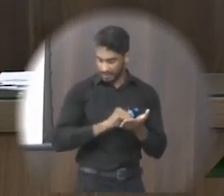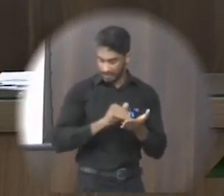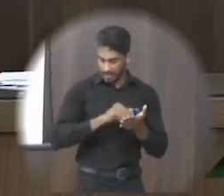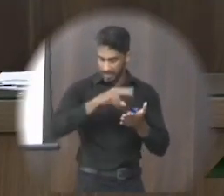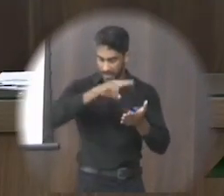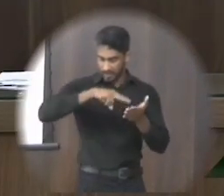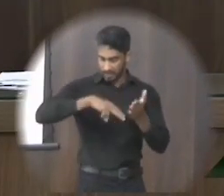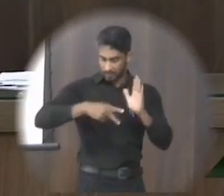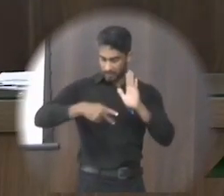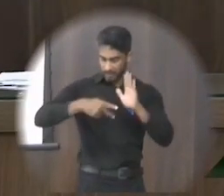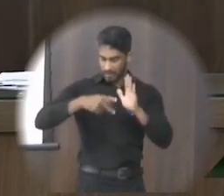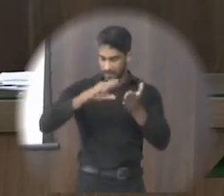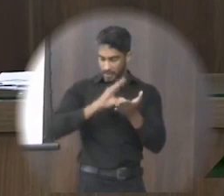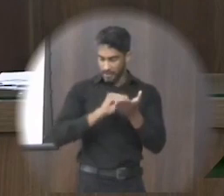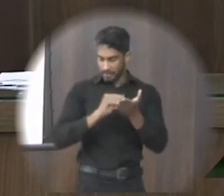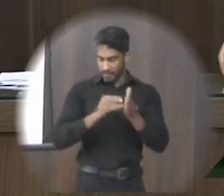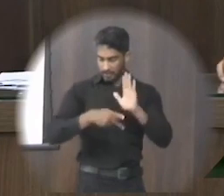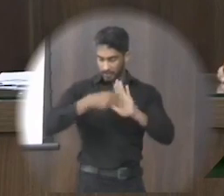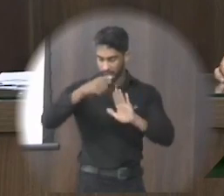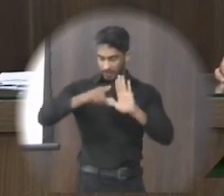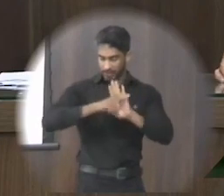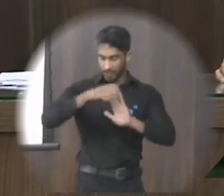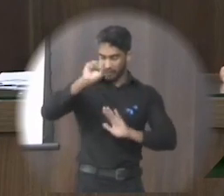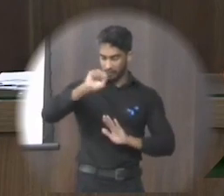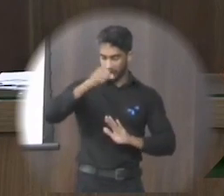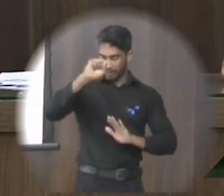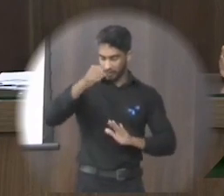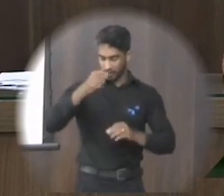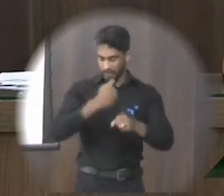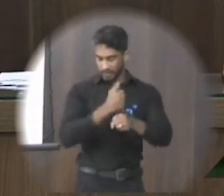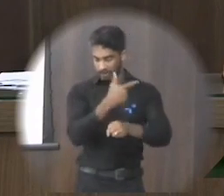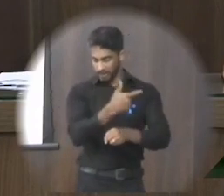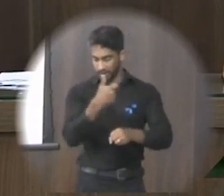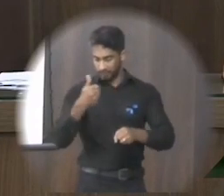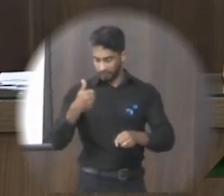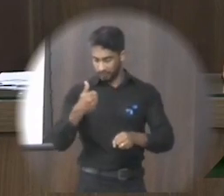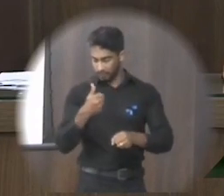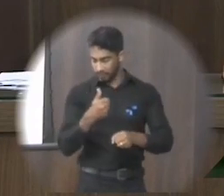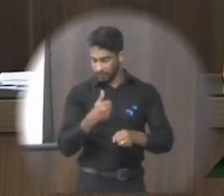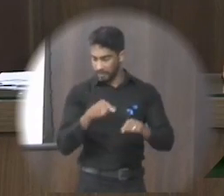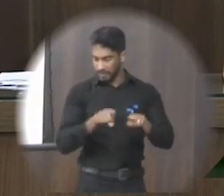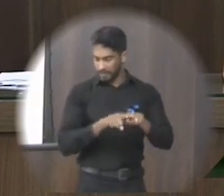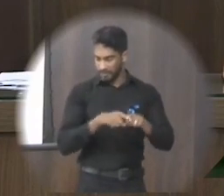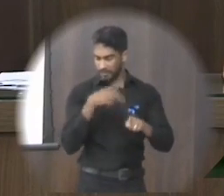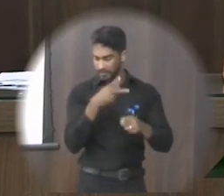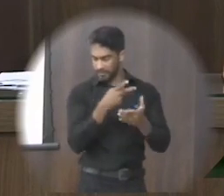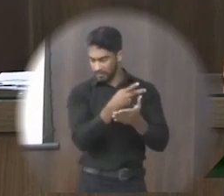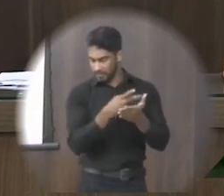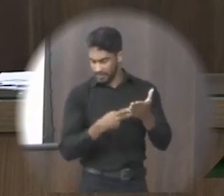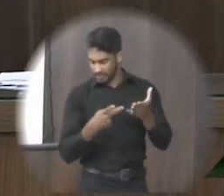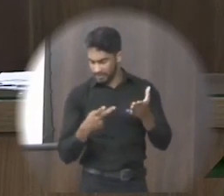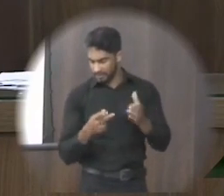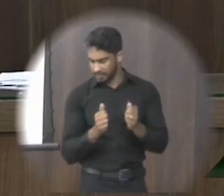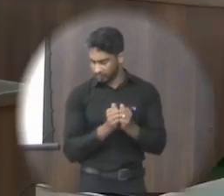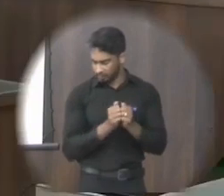faça a leitura da emenda do projeto de lei número 088-2021, bem como dos pareceres que o